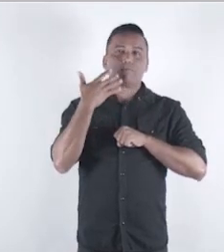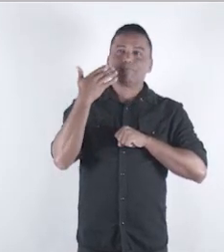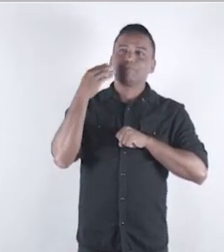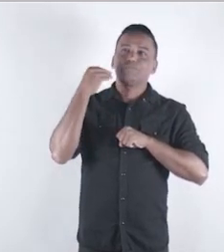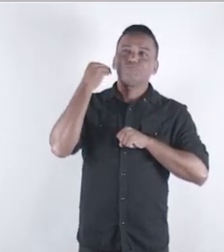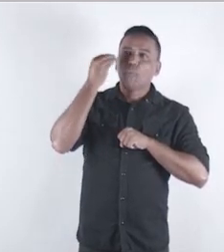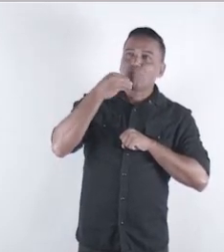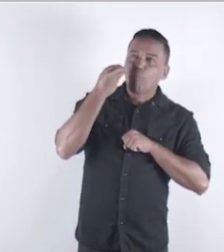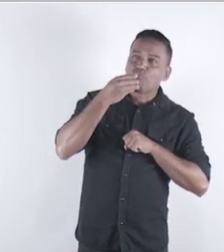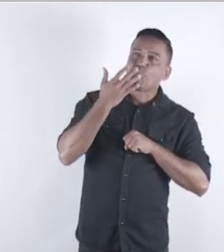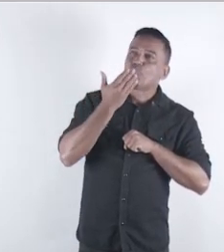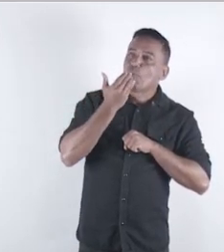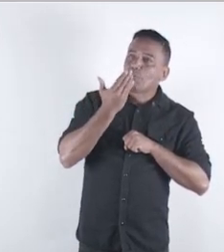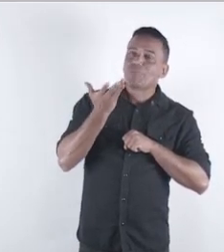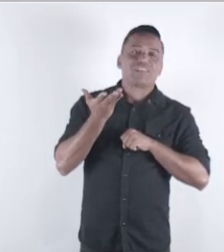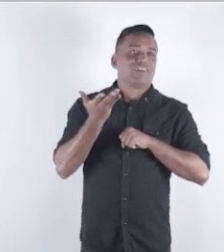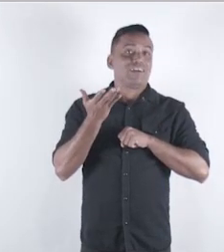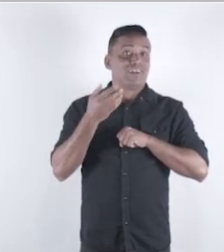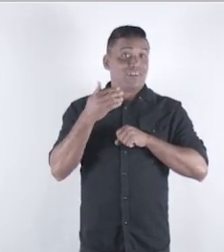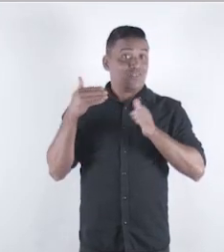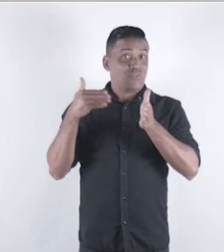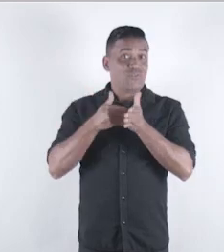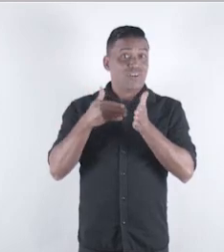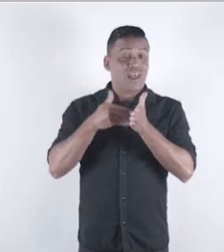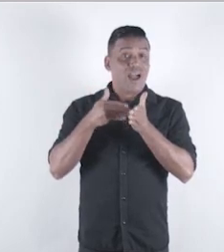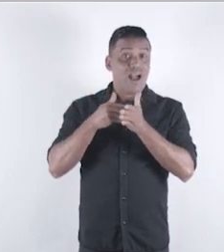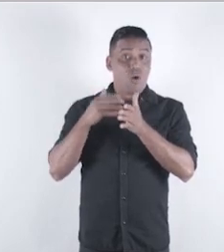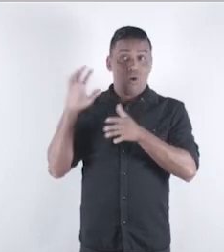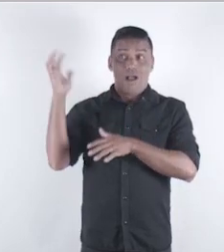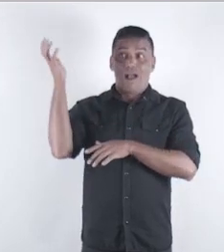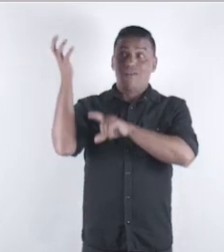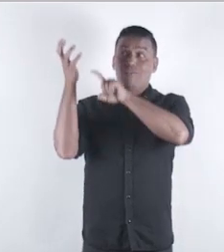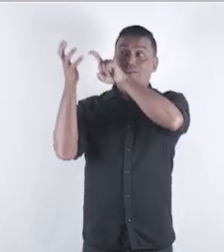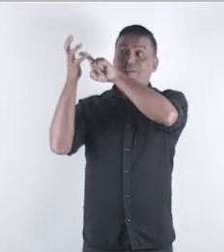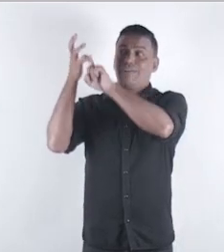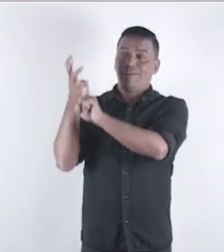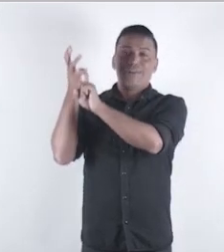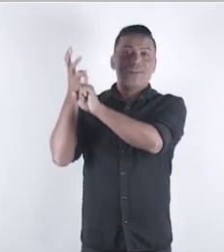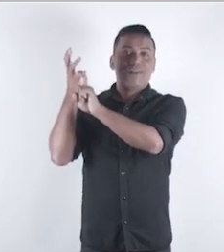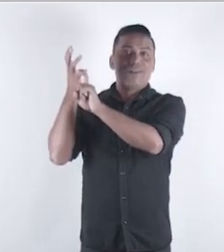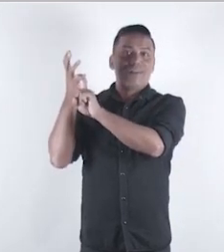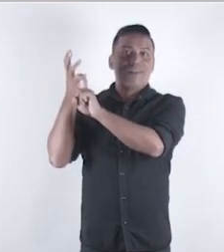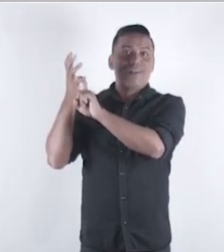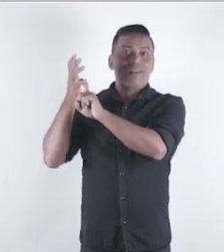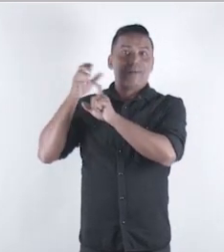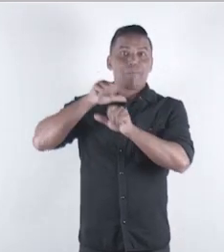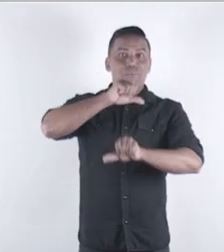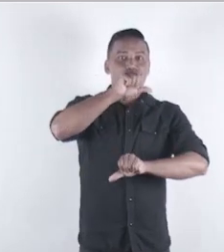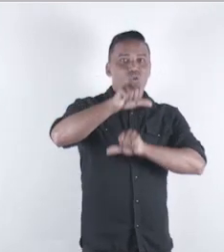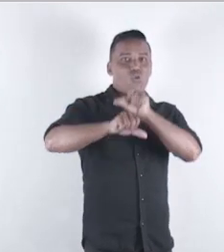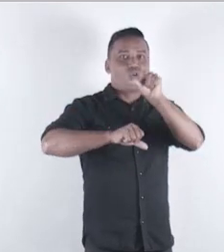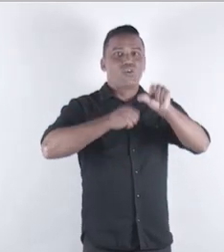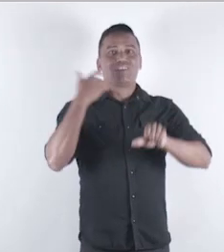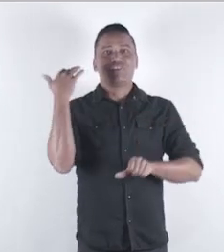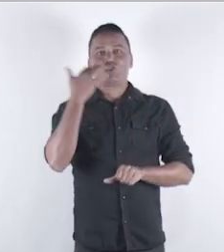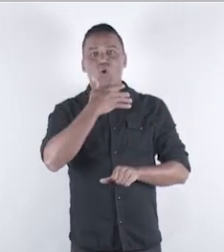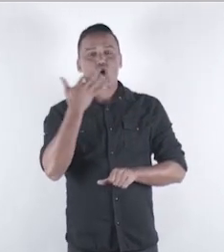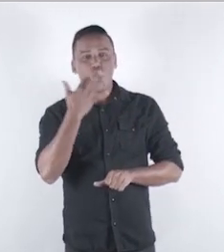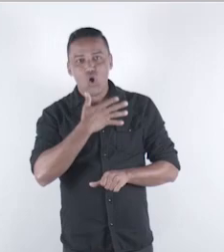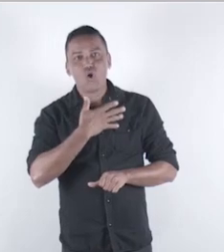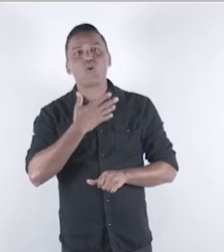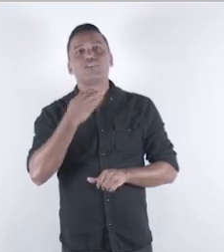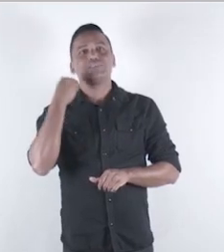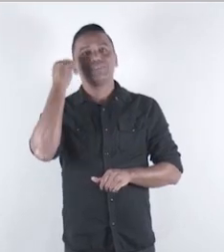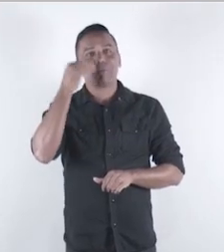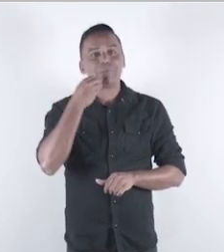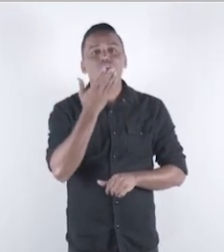do quintal, que no final das contas, quando ela sofre a metamorfose dela, vão se transformar nas cores das asas da borboleta, as